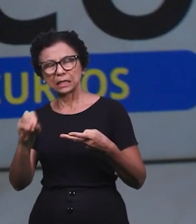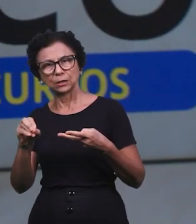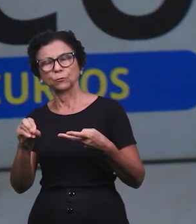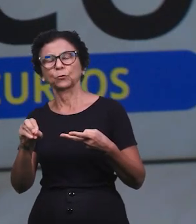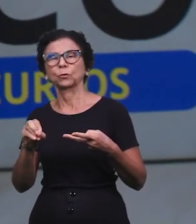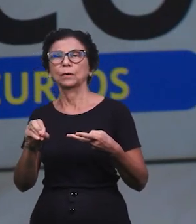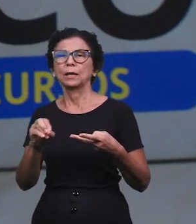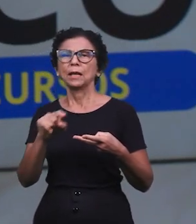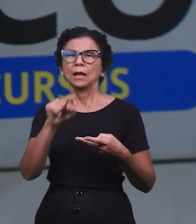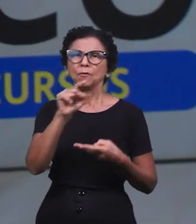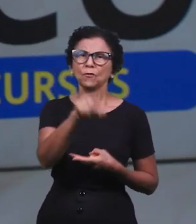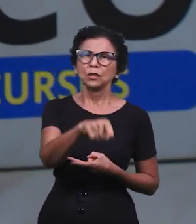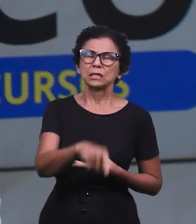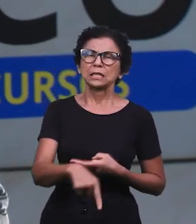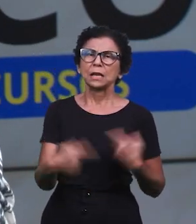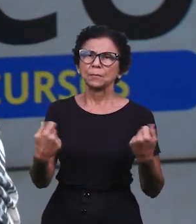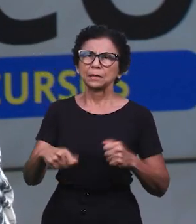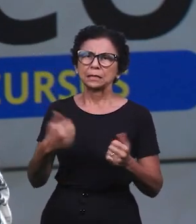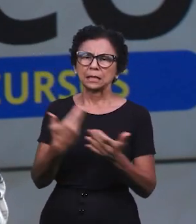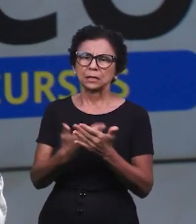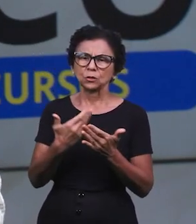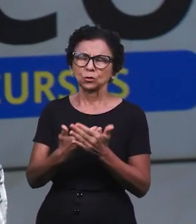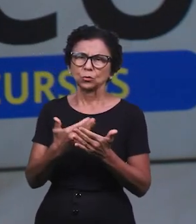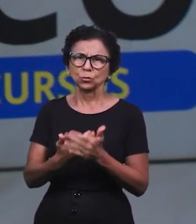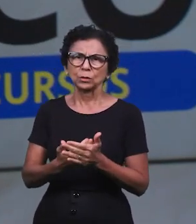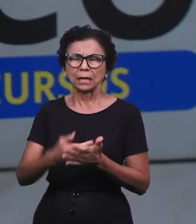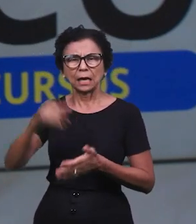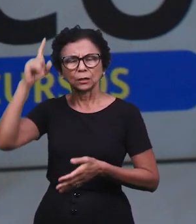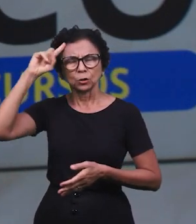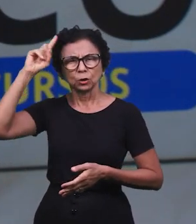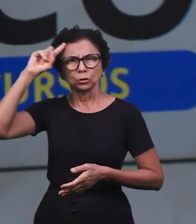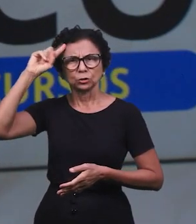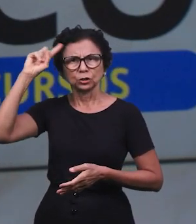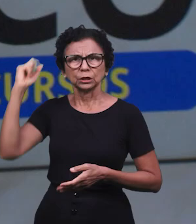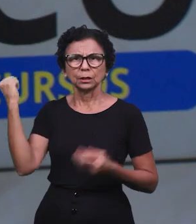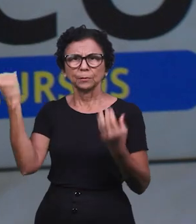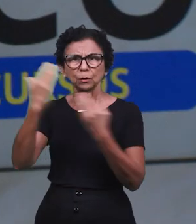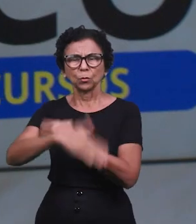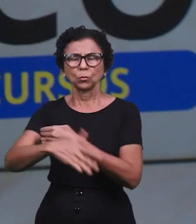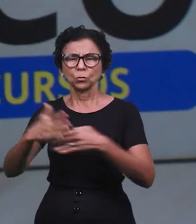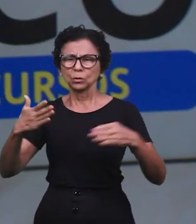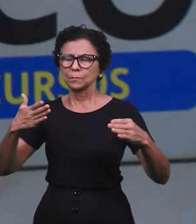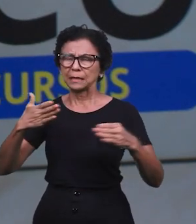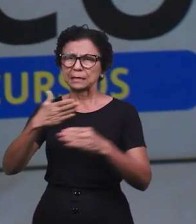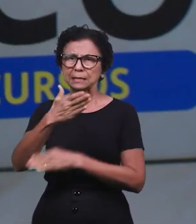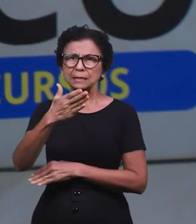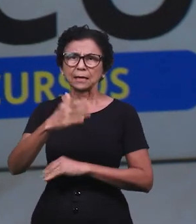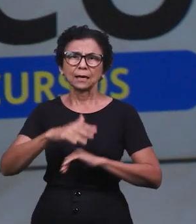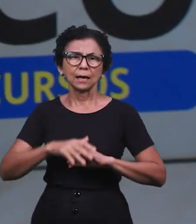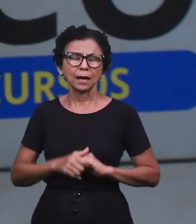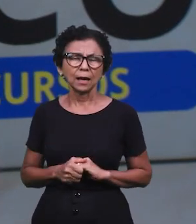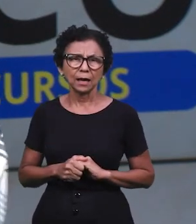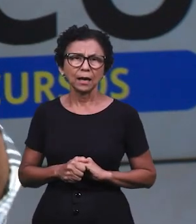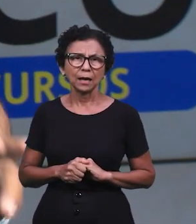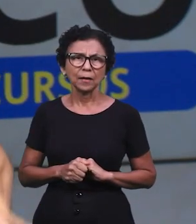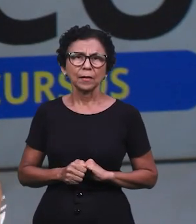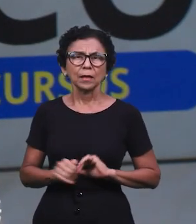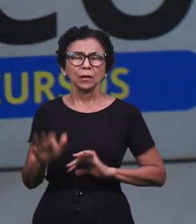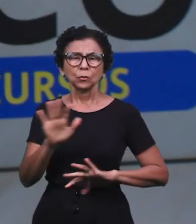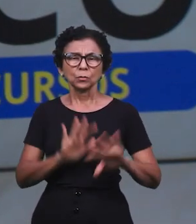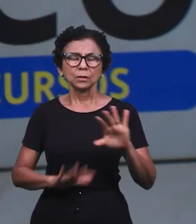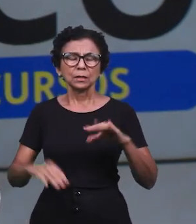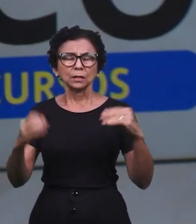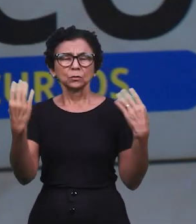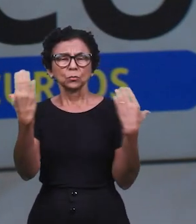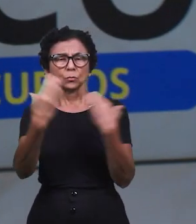estudo ativo para poder passar em concurso. Cuidado, às vezes, com o estudo passivo, no mundo dos concursos